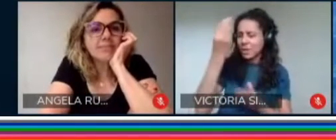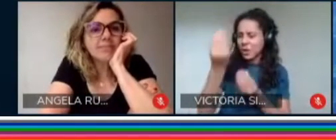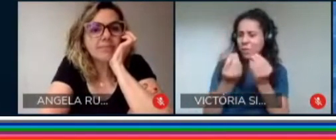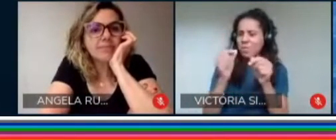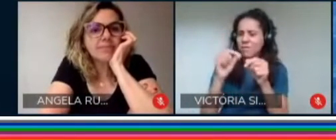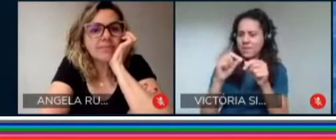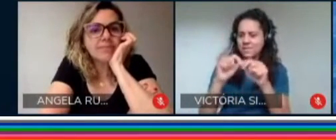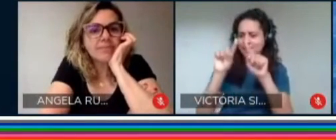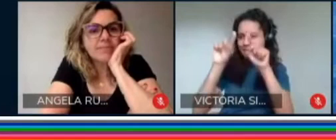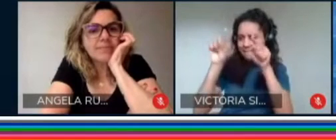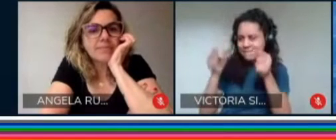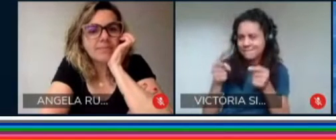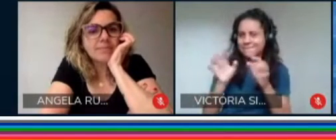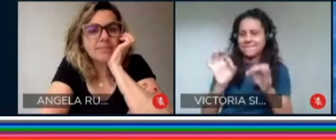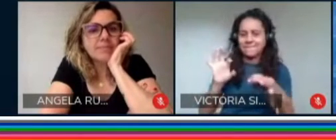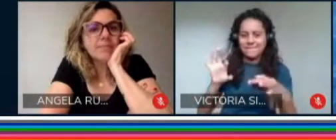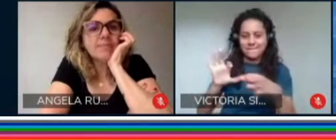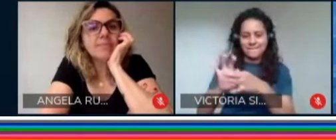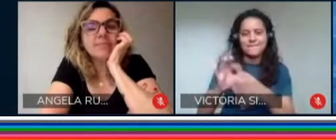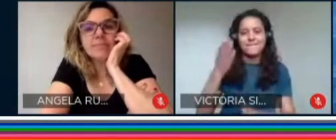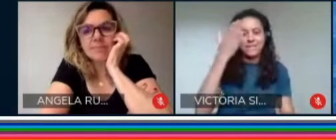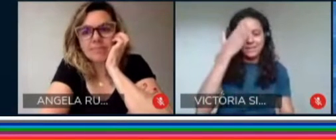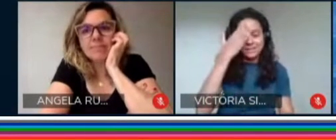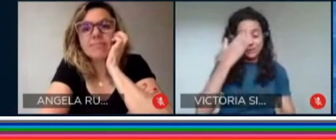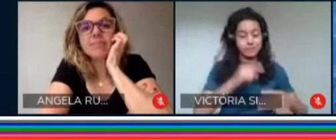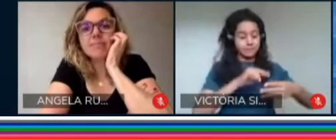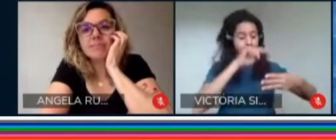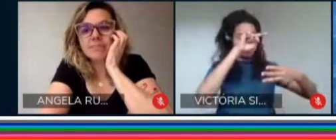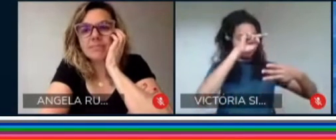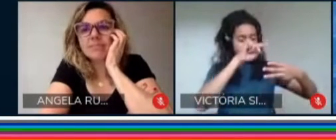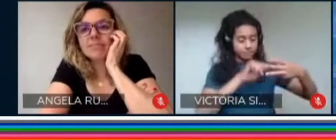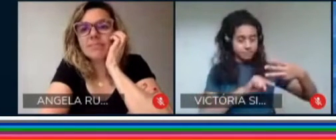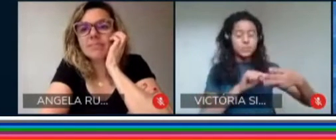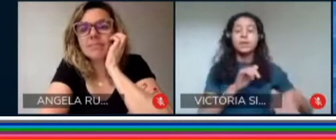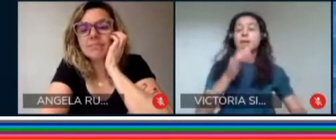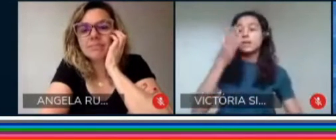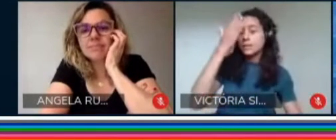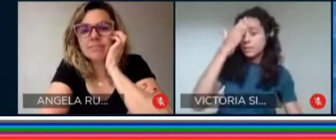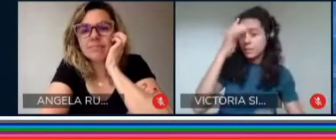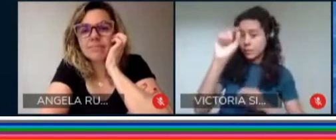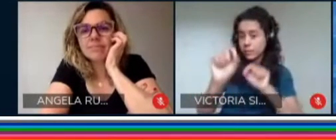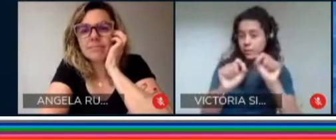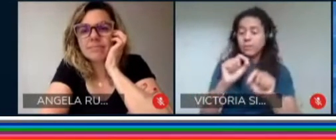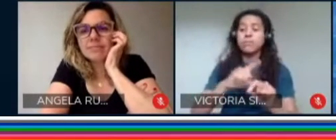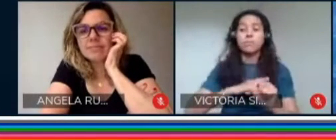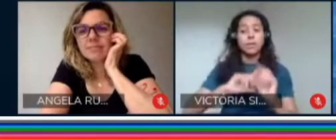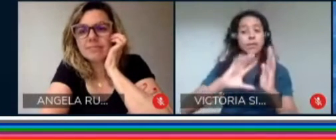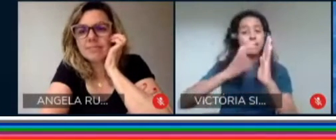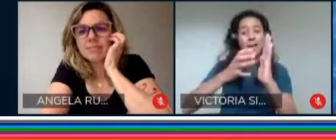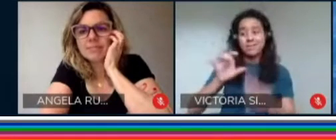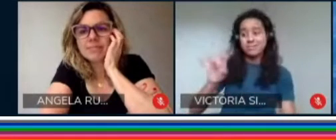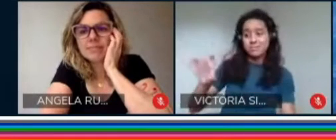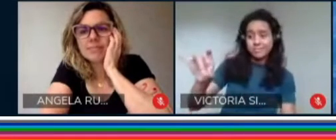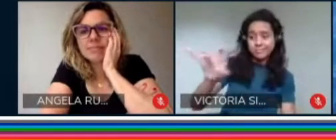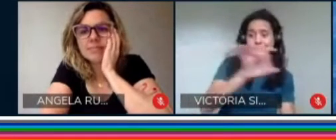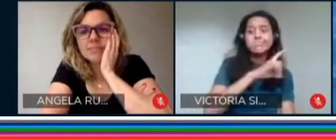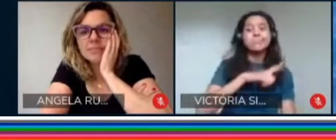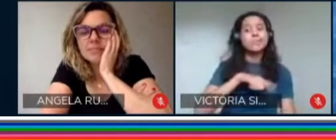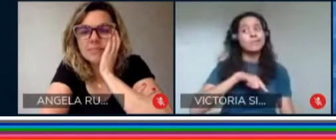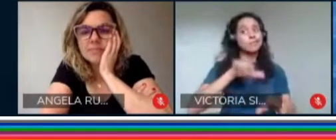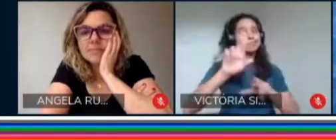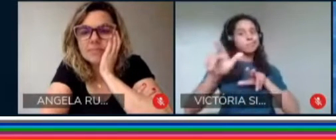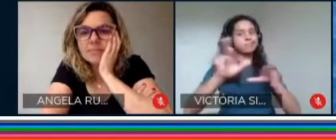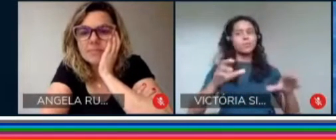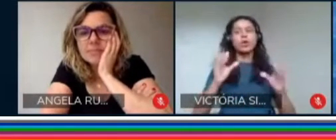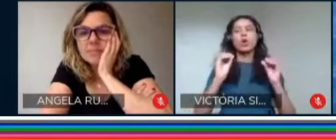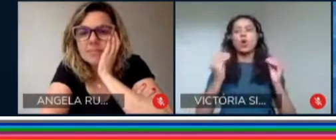que bases diferentes usam operadores diferentes, né? Então é possível que em algumas bases não sejam exatamente esses, mas aí